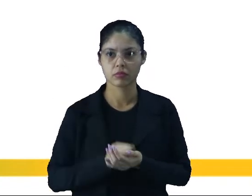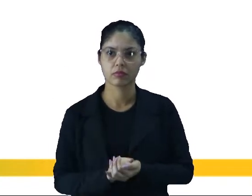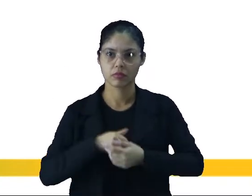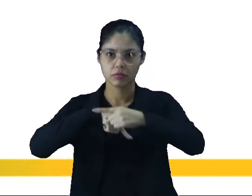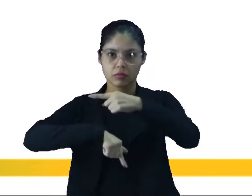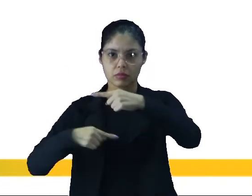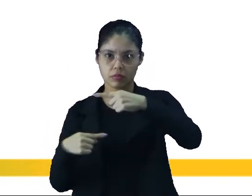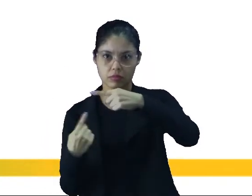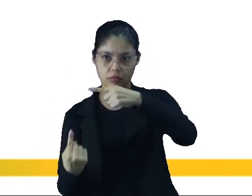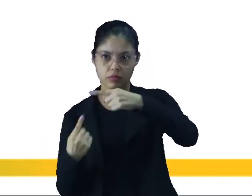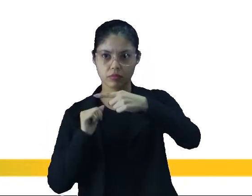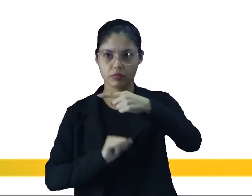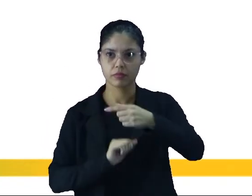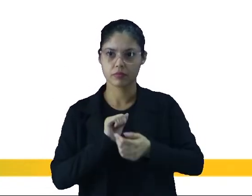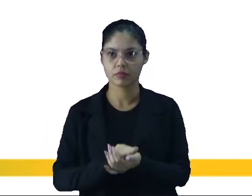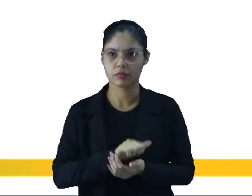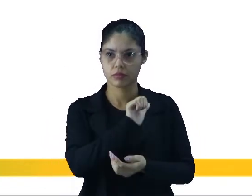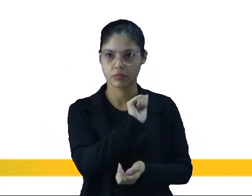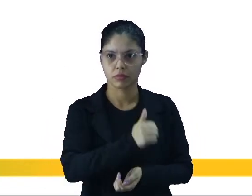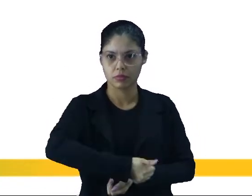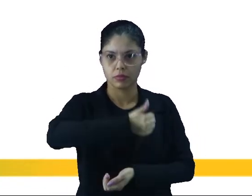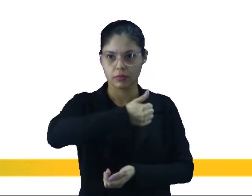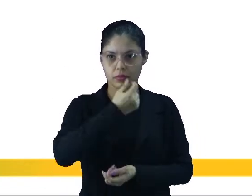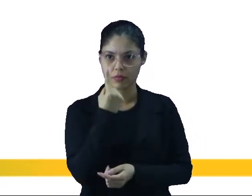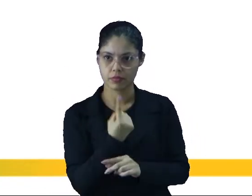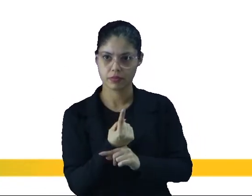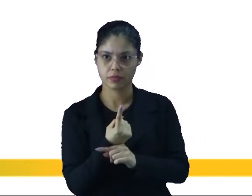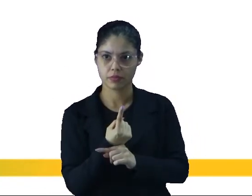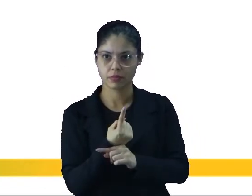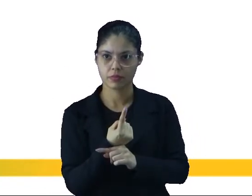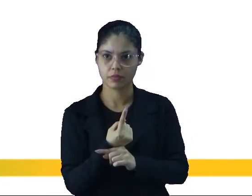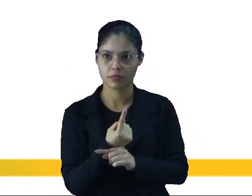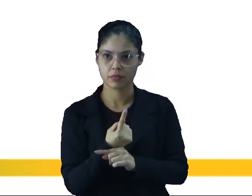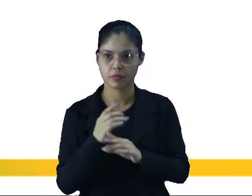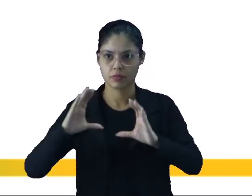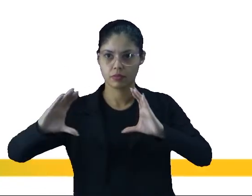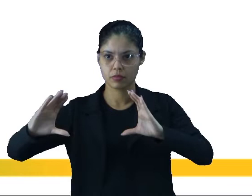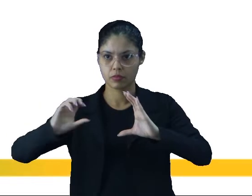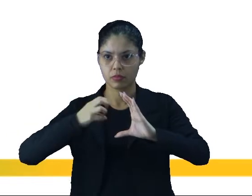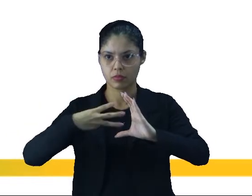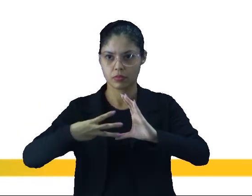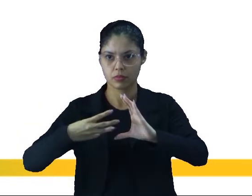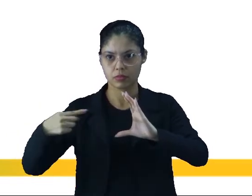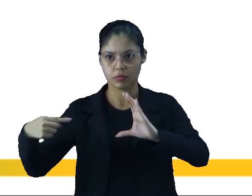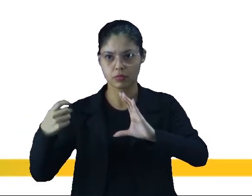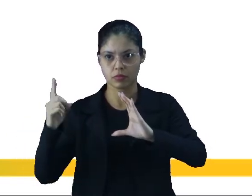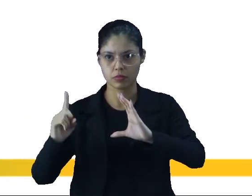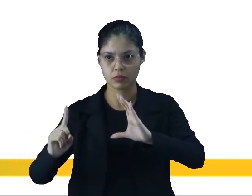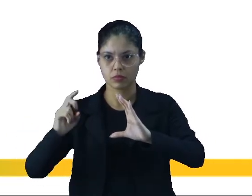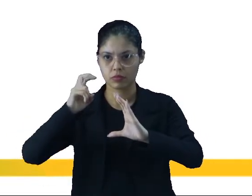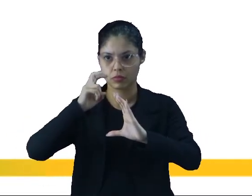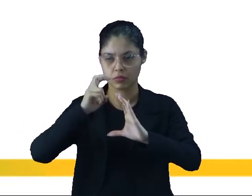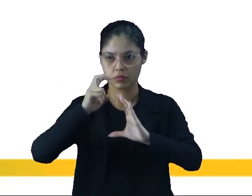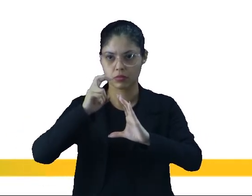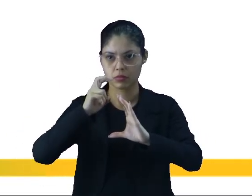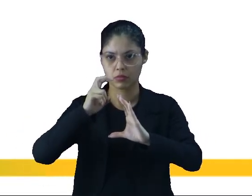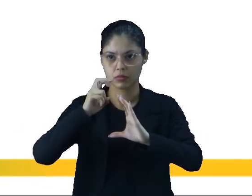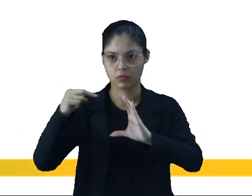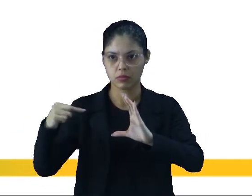1. A1 é 1, tá? A razão é 3, elevado a 5, porque aqui eu tenho 5